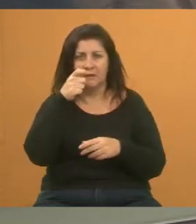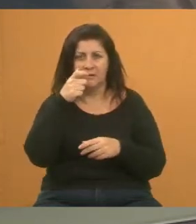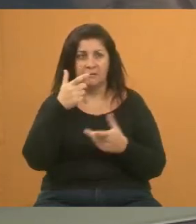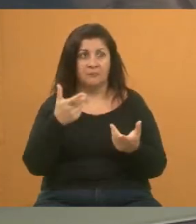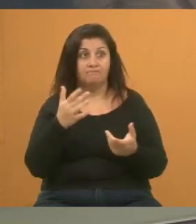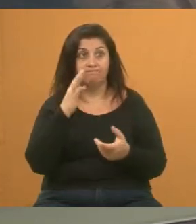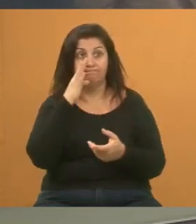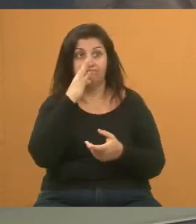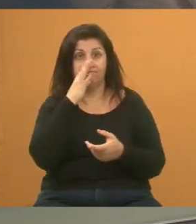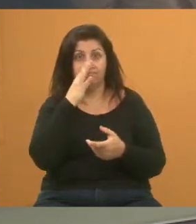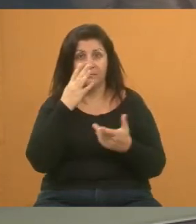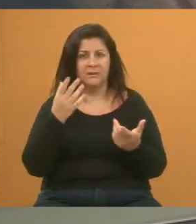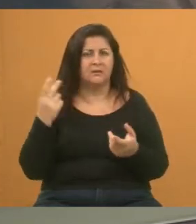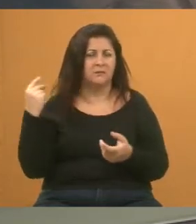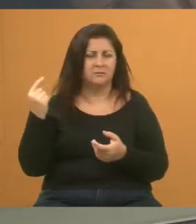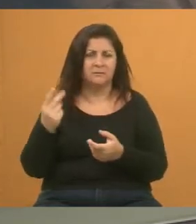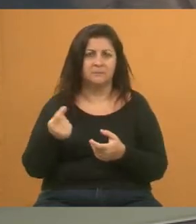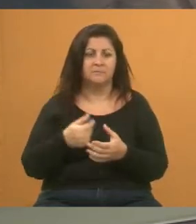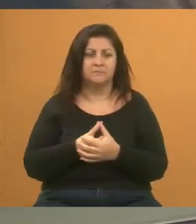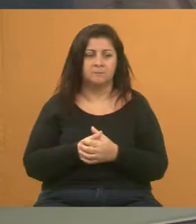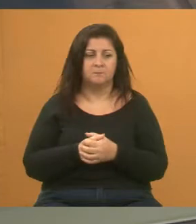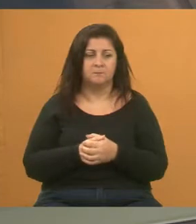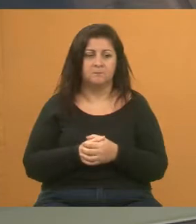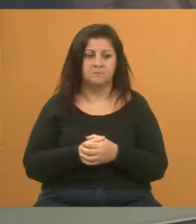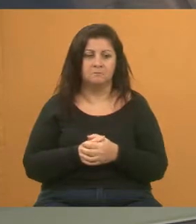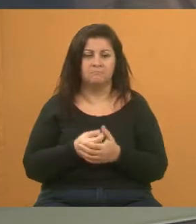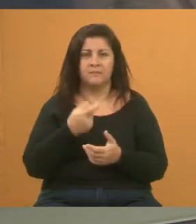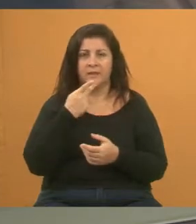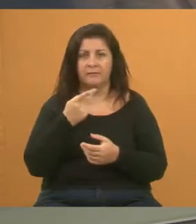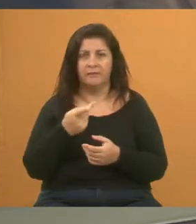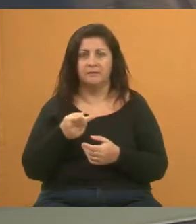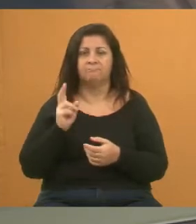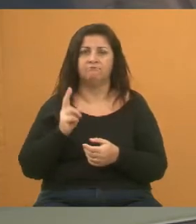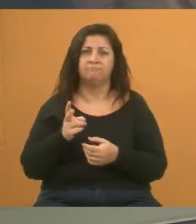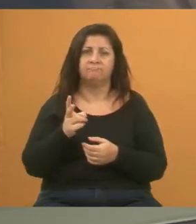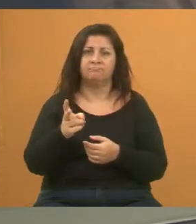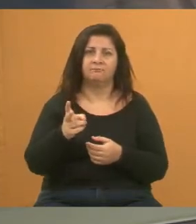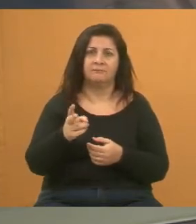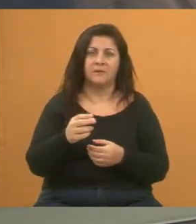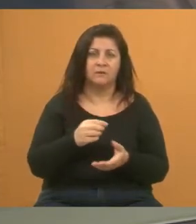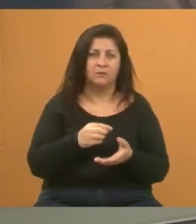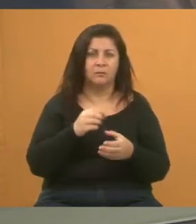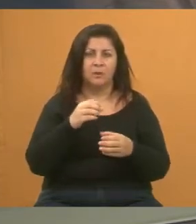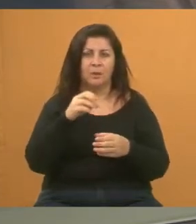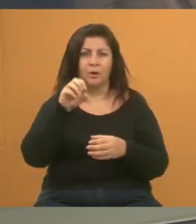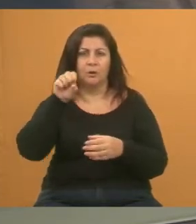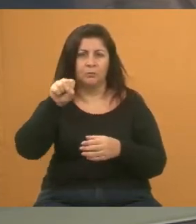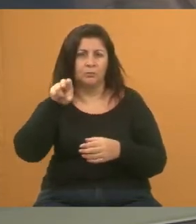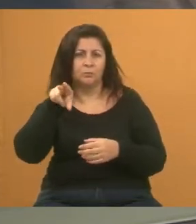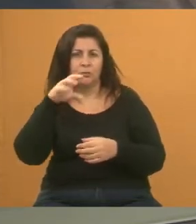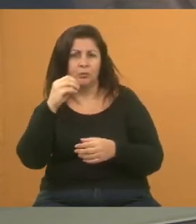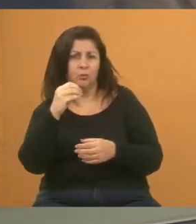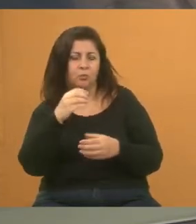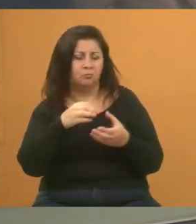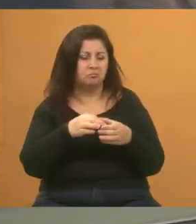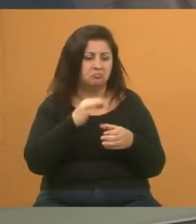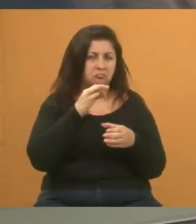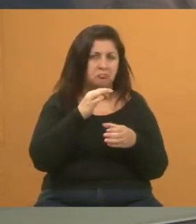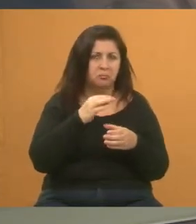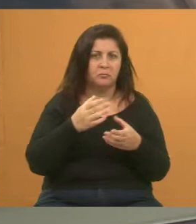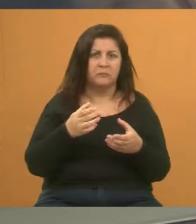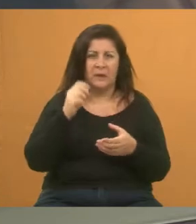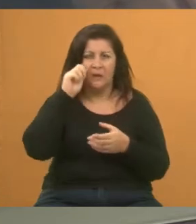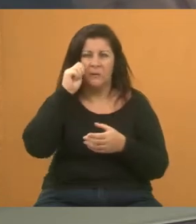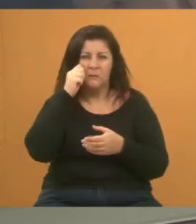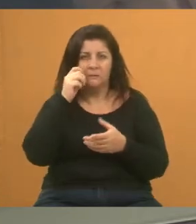fiquei impressionado, já faz tempo. E confesso para você que todas as vezes que vou tomar suco, uma caipirinha, alguma coisa assim,